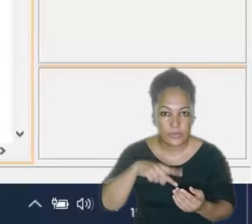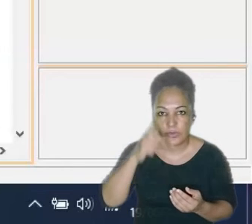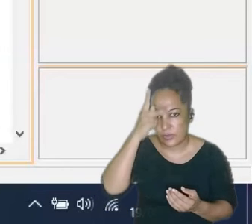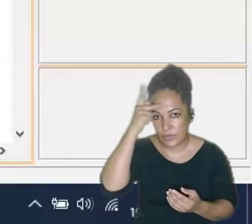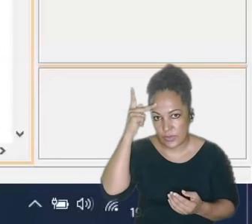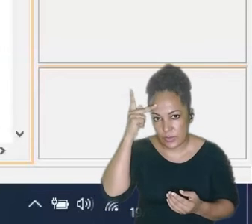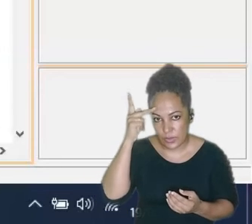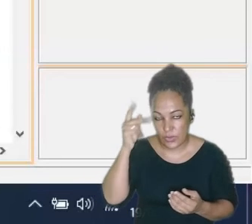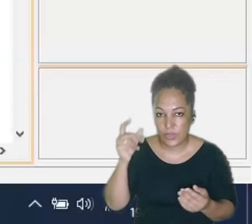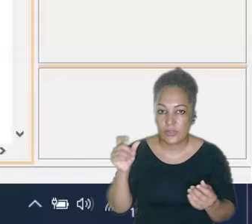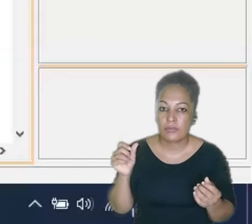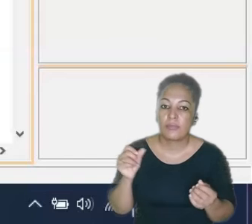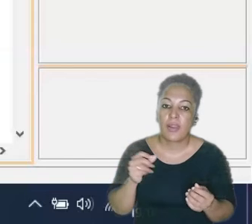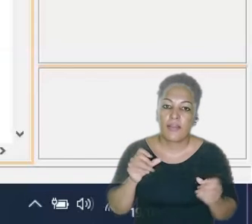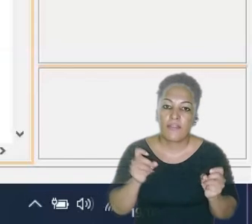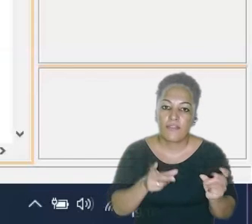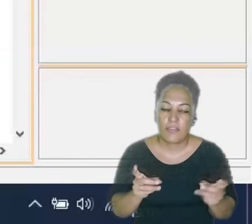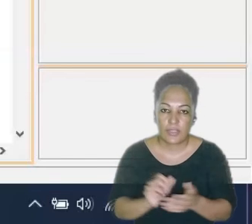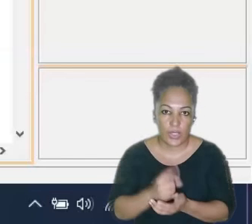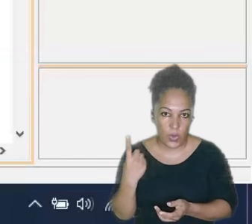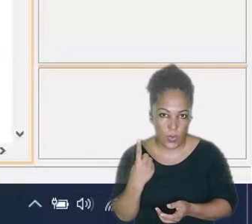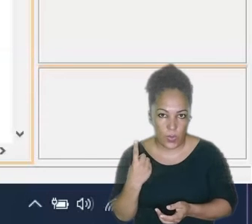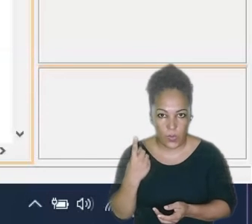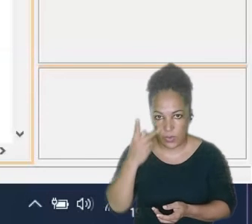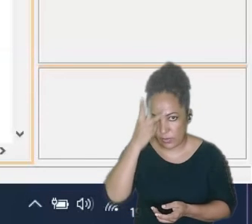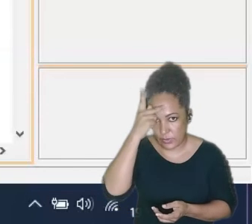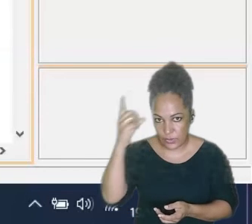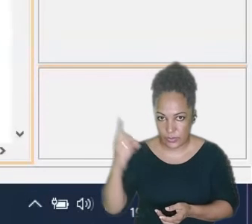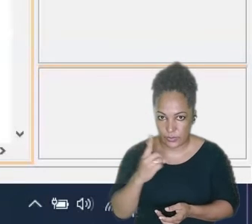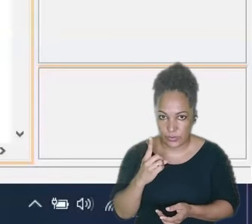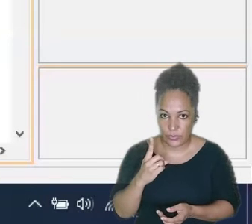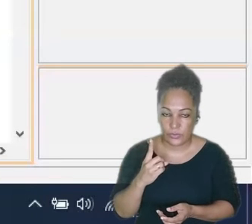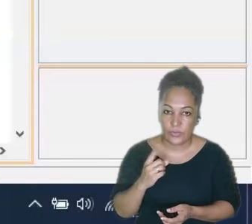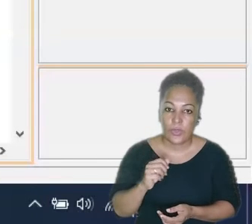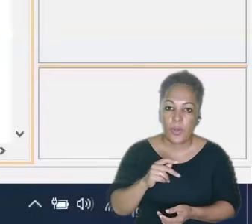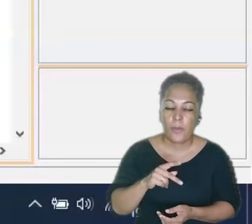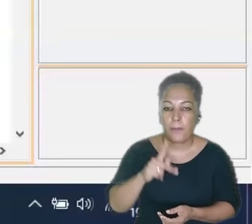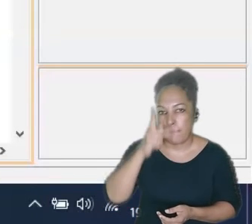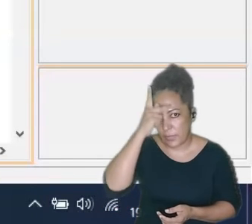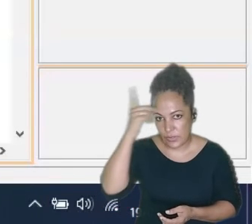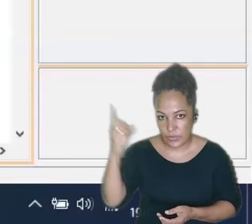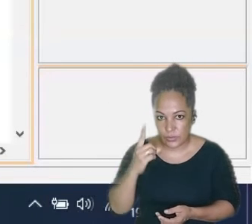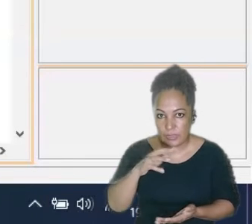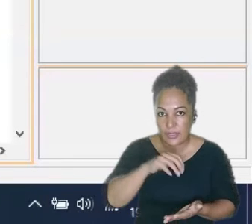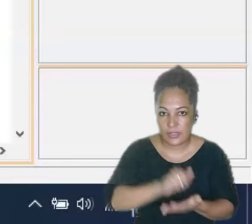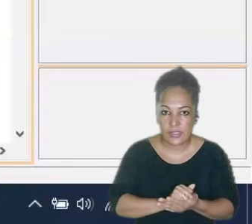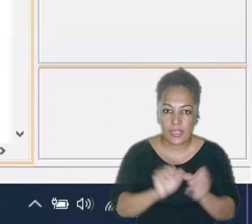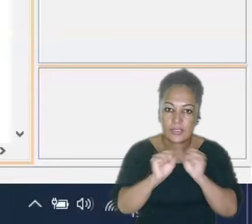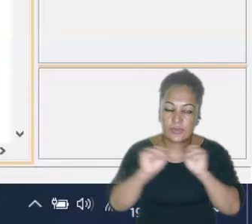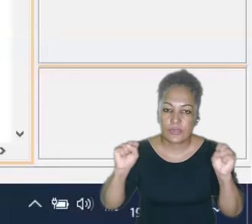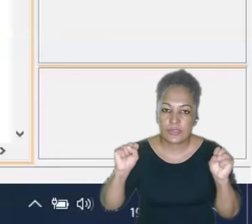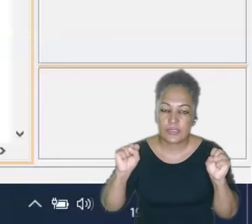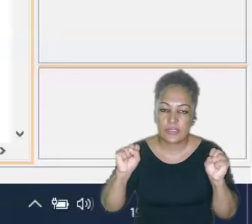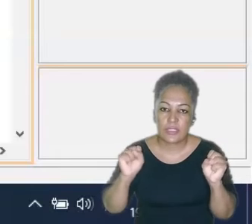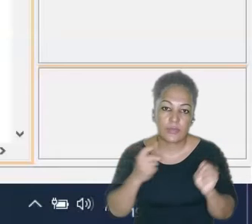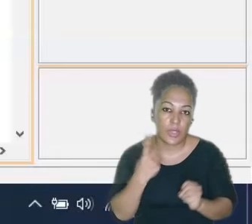vamos fazer a leitura de passageiro para a venda, ok? Um passageiro agora, o Jackson Henrique. O passageiro Jackson Henrique,